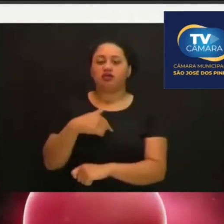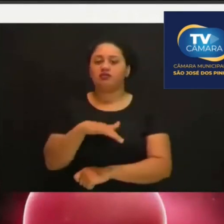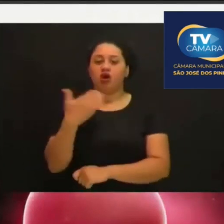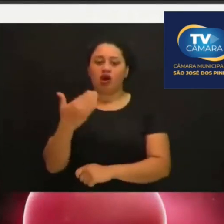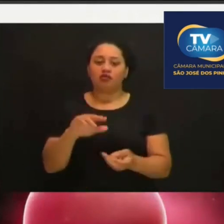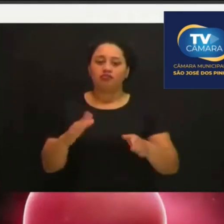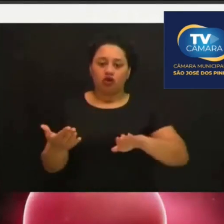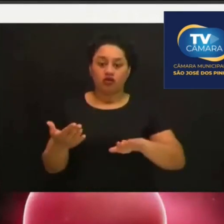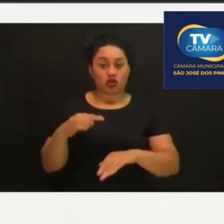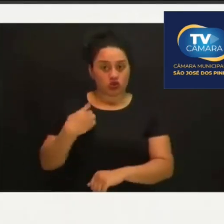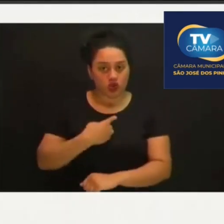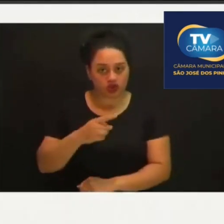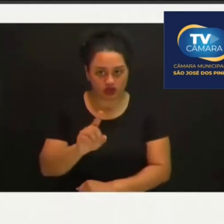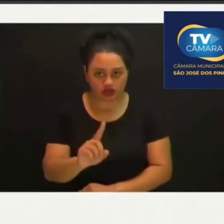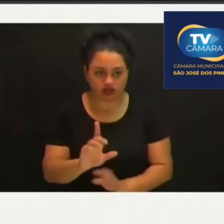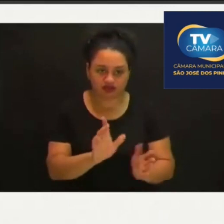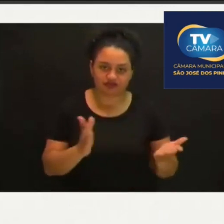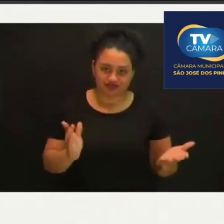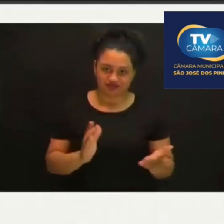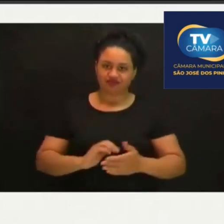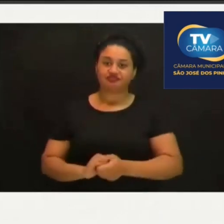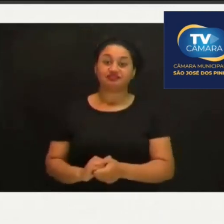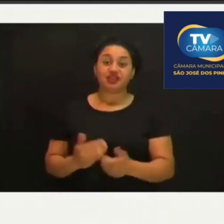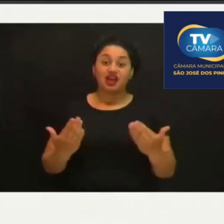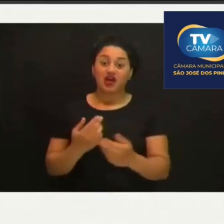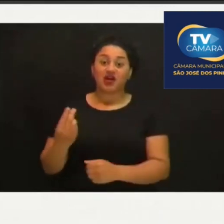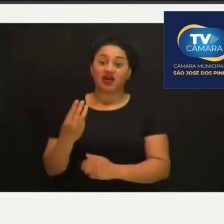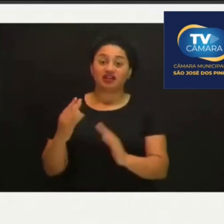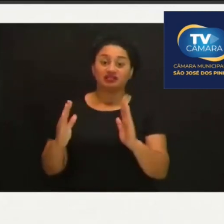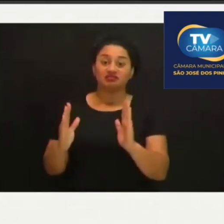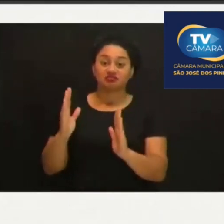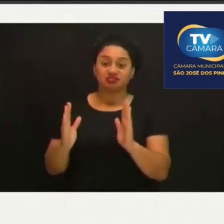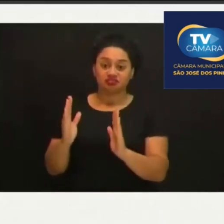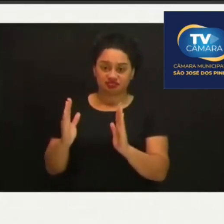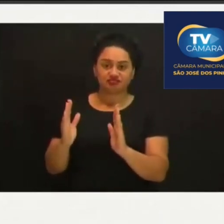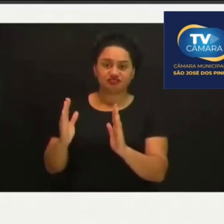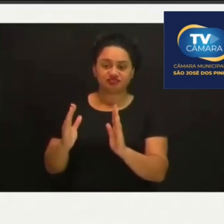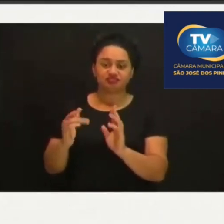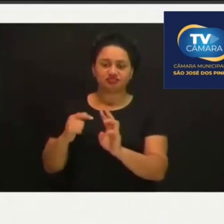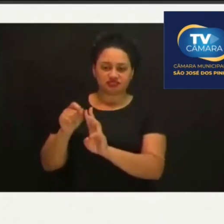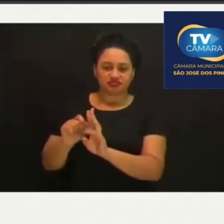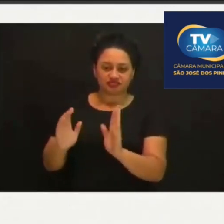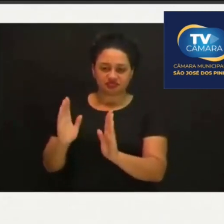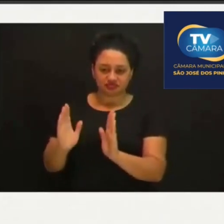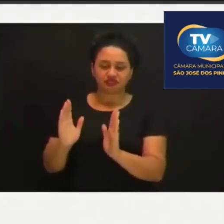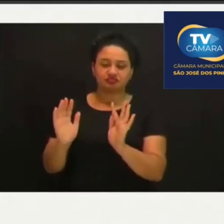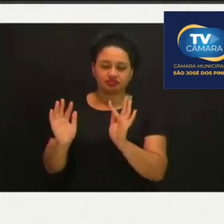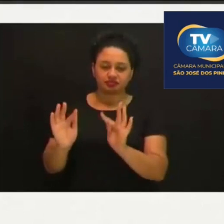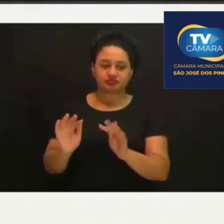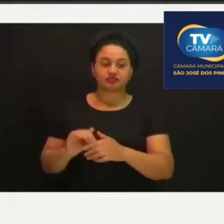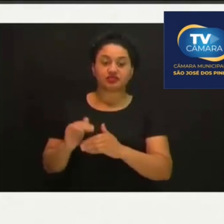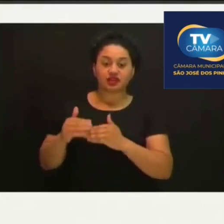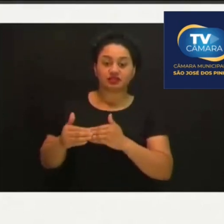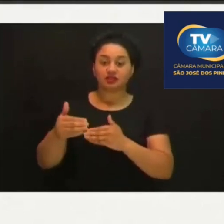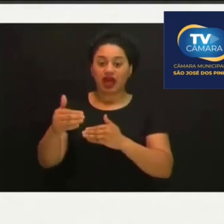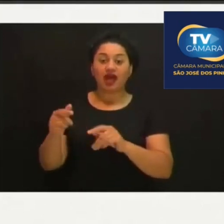não. Chegamos ao 3º trimestre. A partir daqui, o